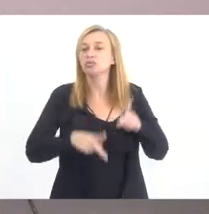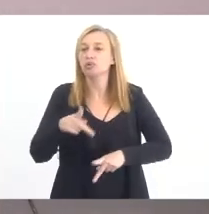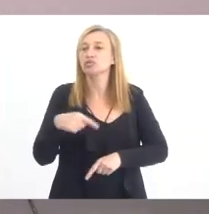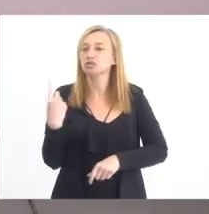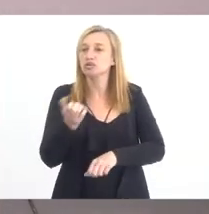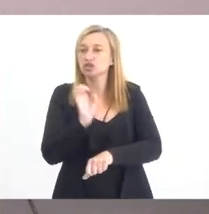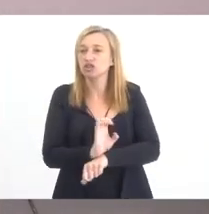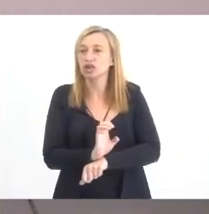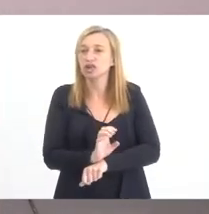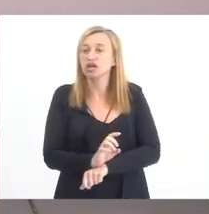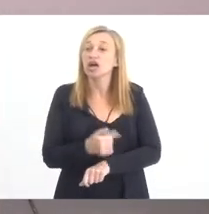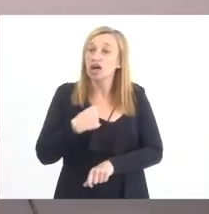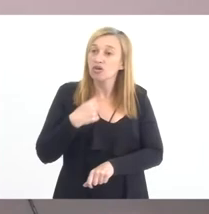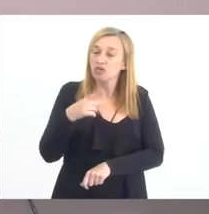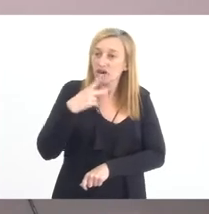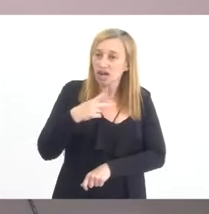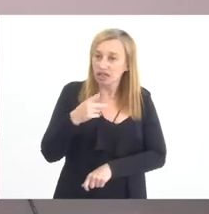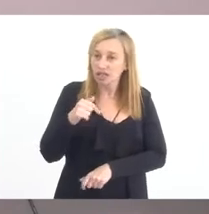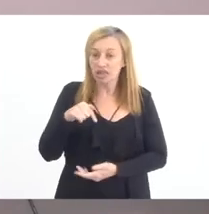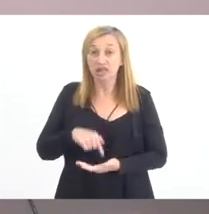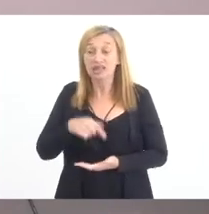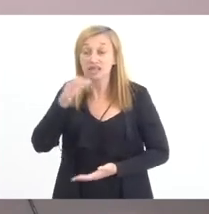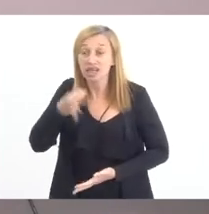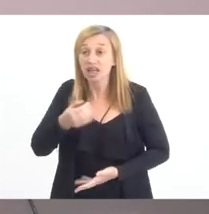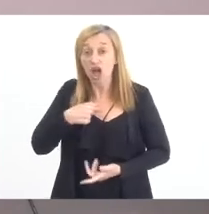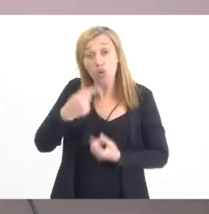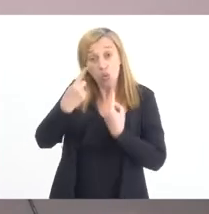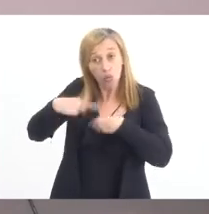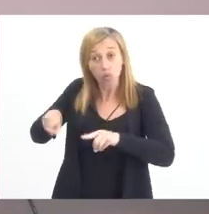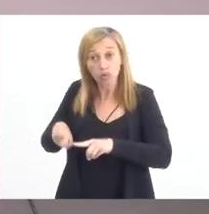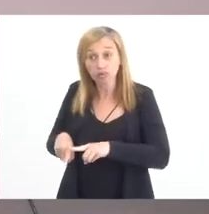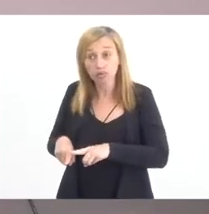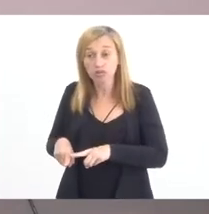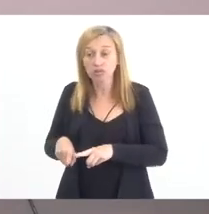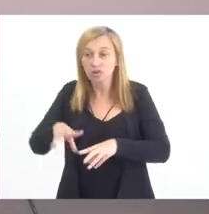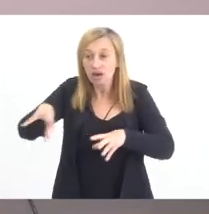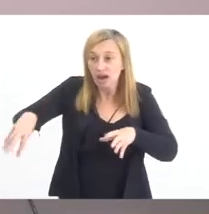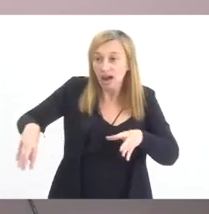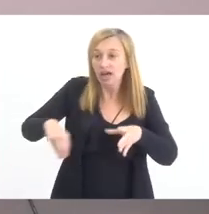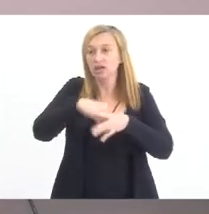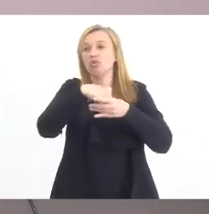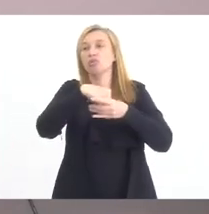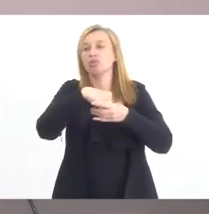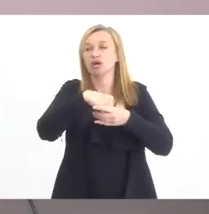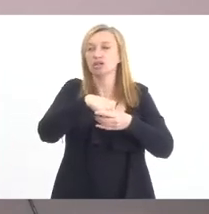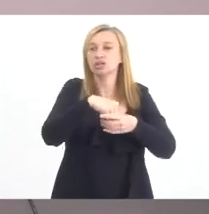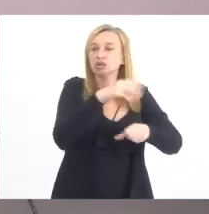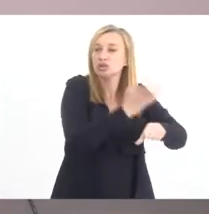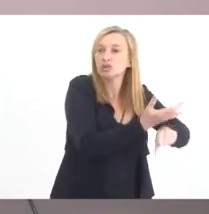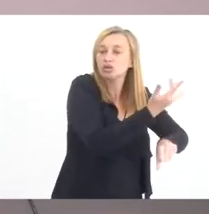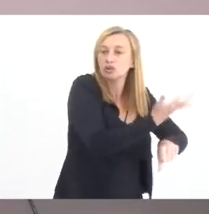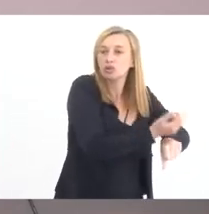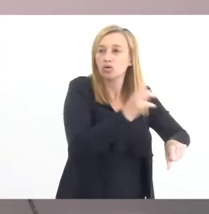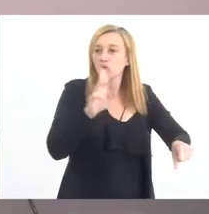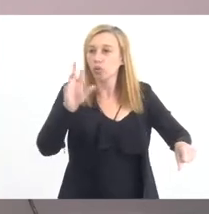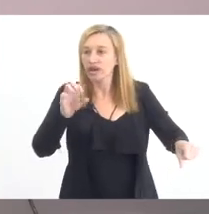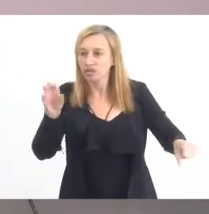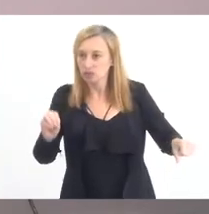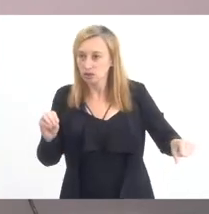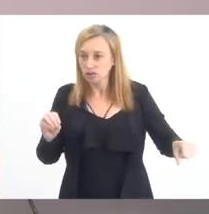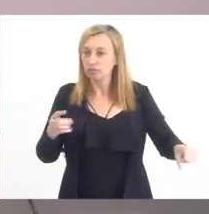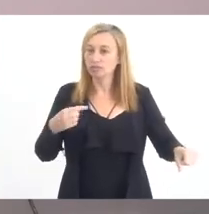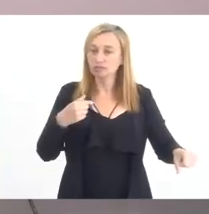Estado. Eu vou colocar minha posição bem clara. Eu sou contra a incorporação da UESO na UERJ.